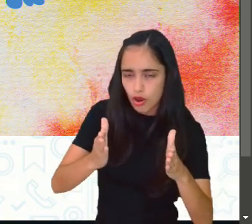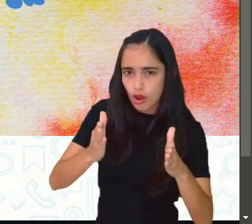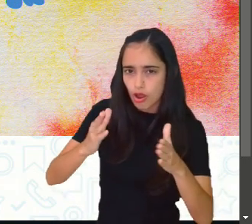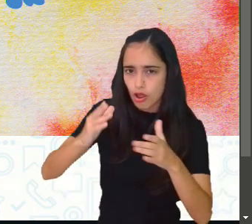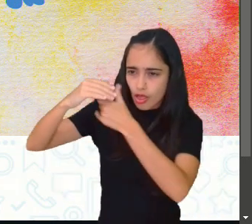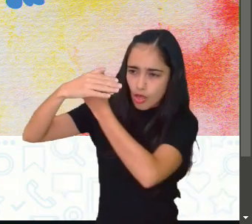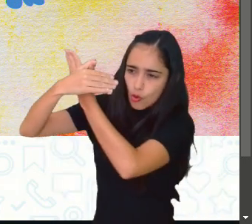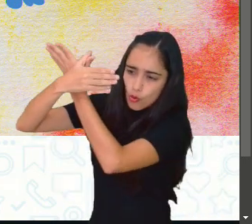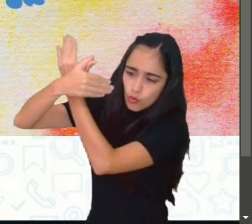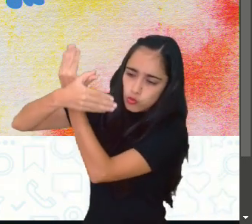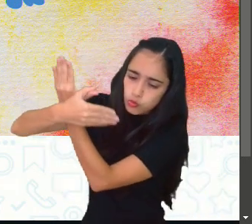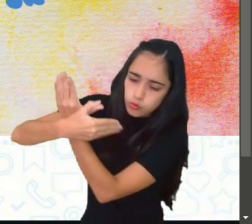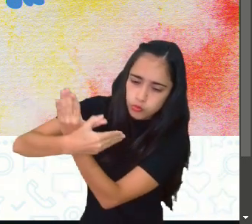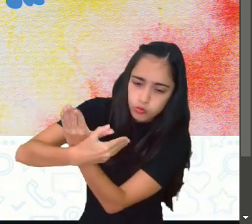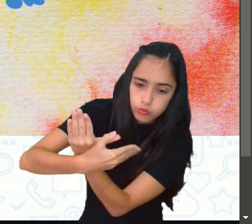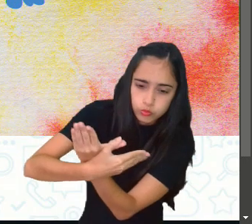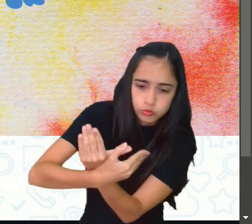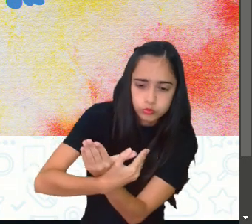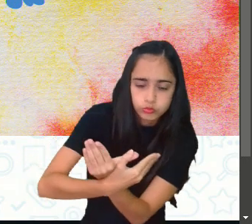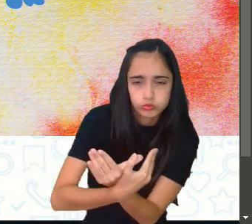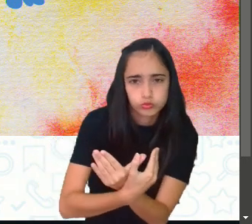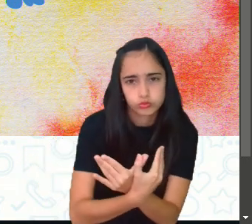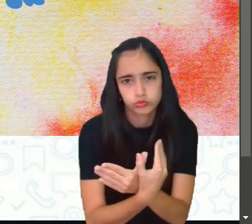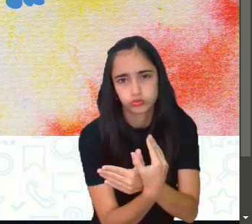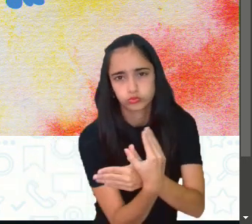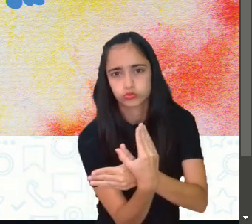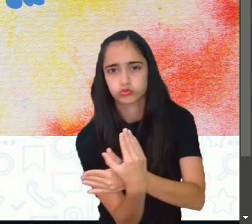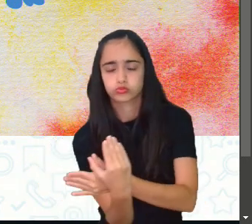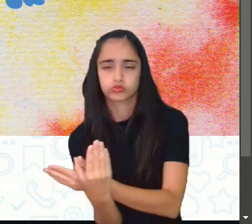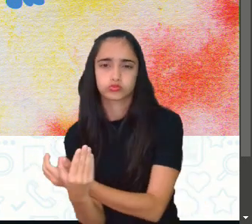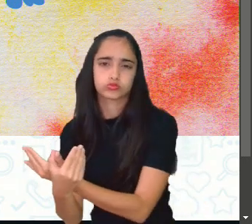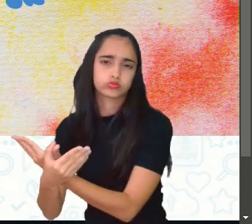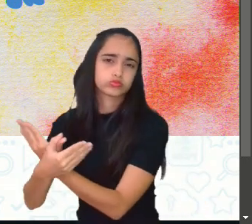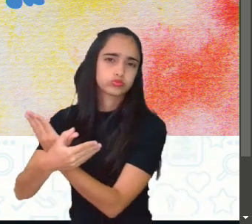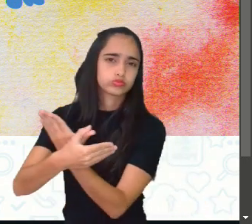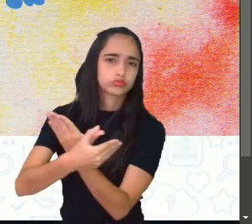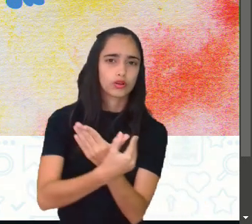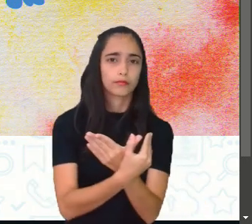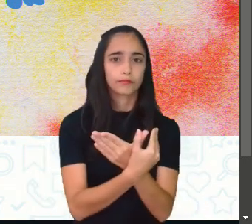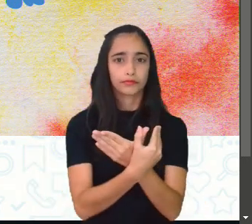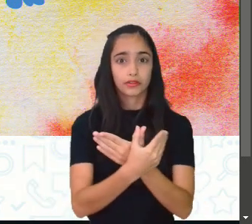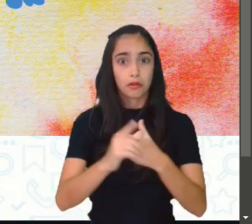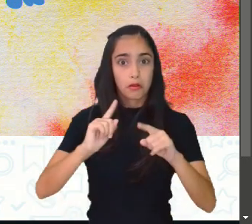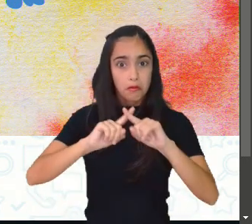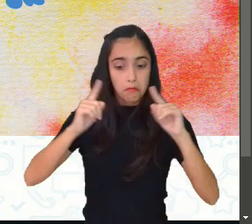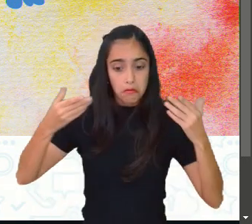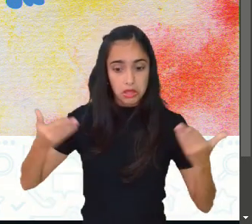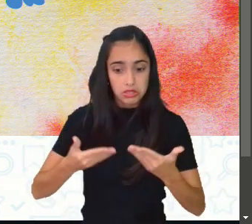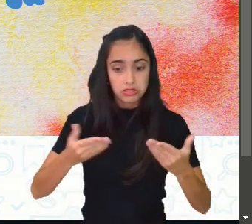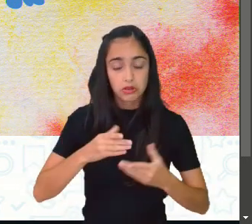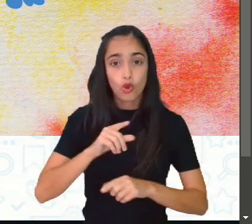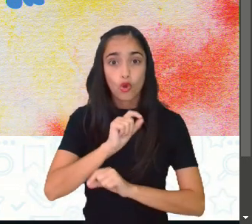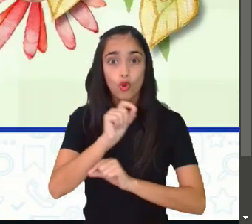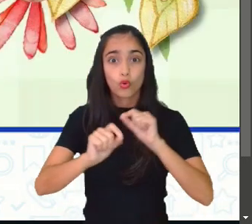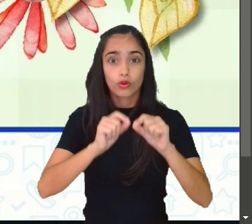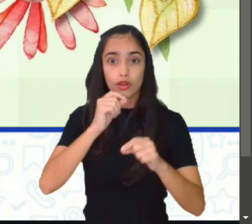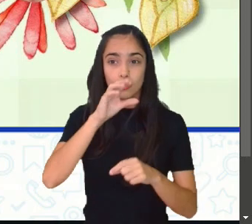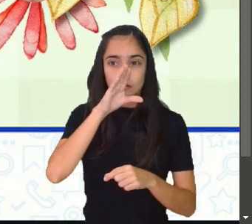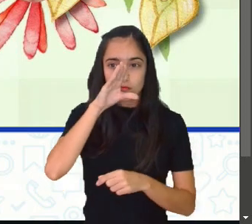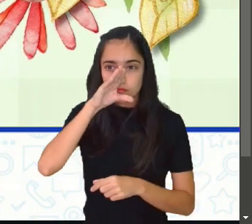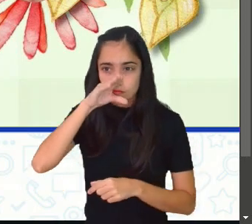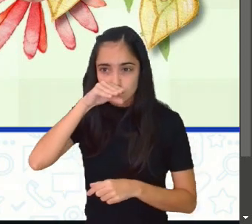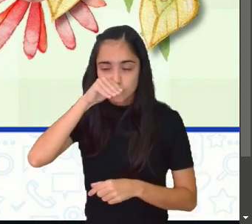último esforço, para pousar sem mergulho, não borboleta, mas cisne, nobre cisne negro. E aí a gente